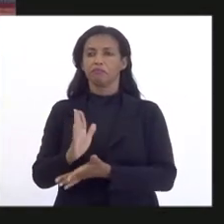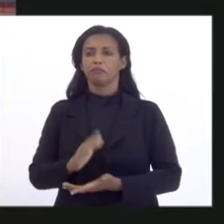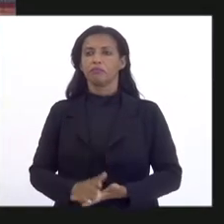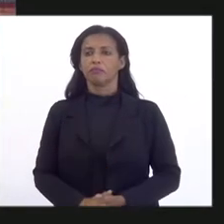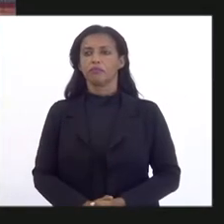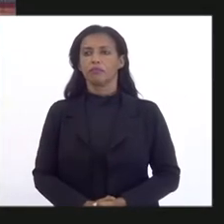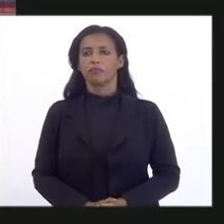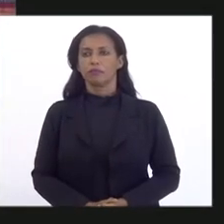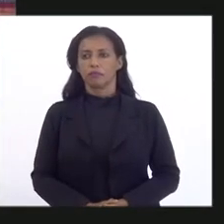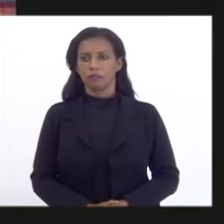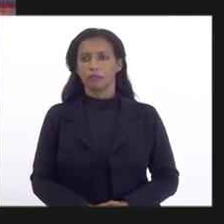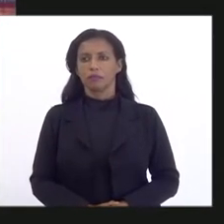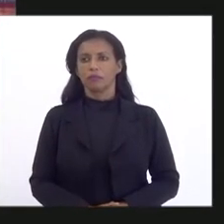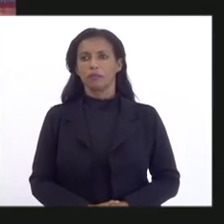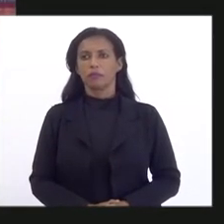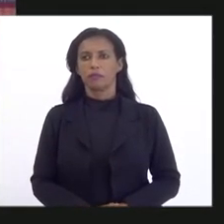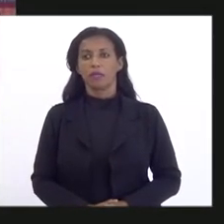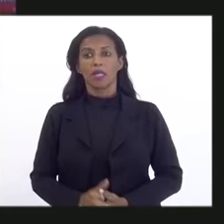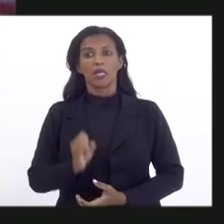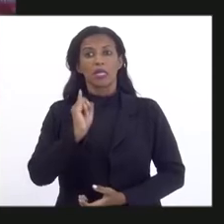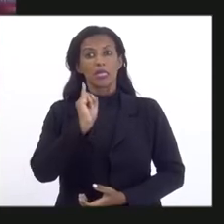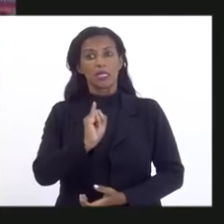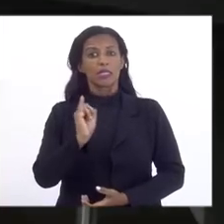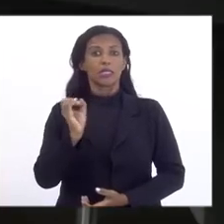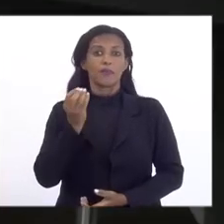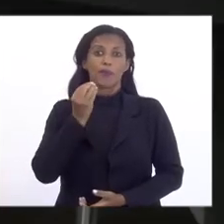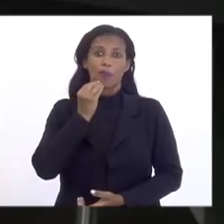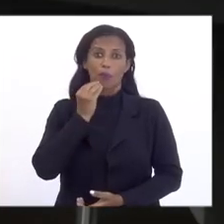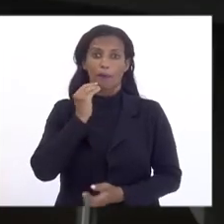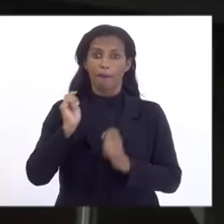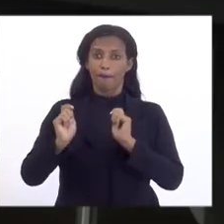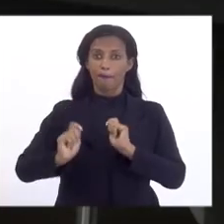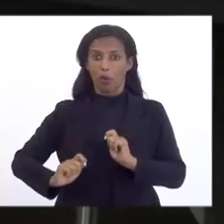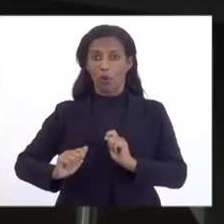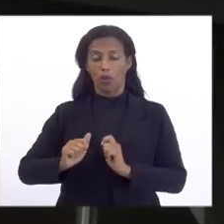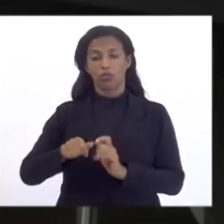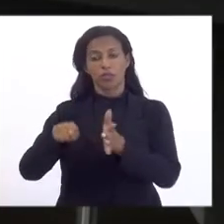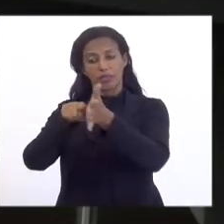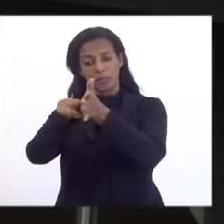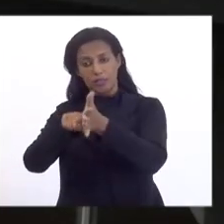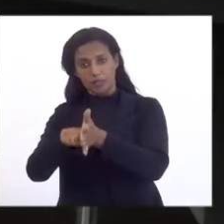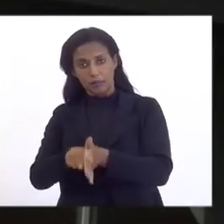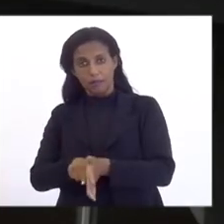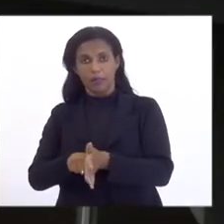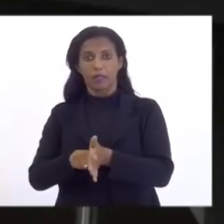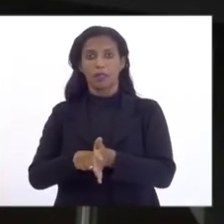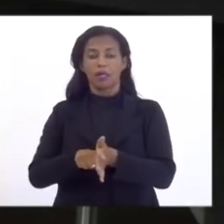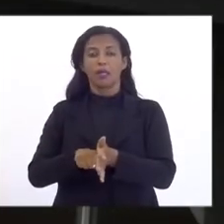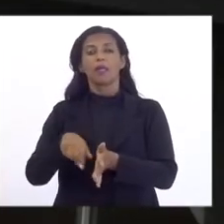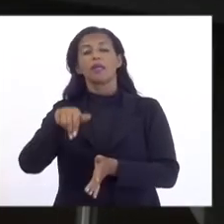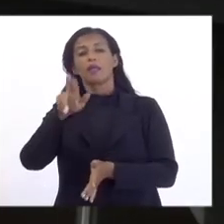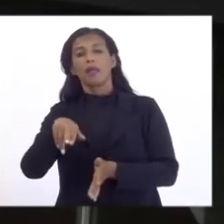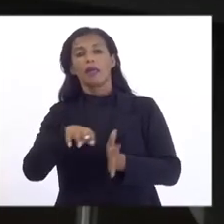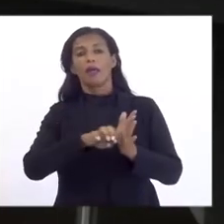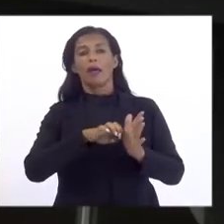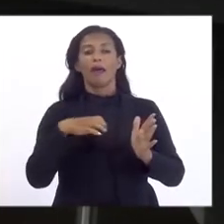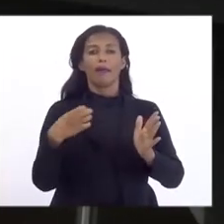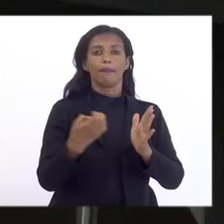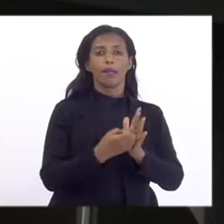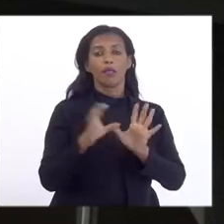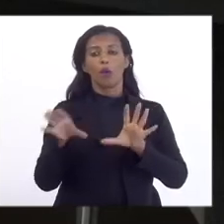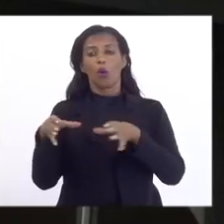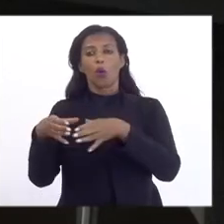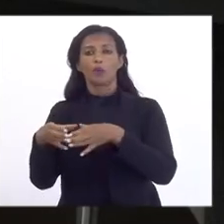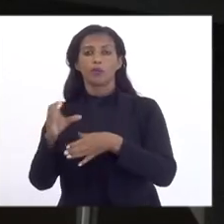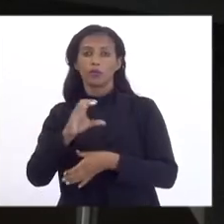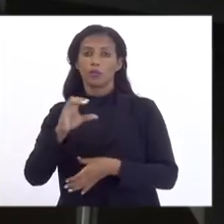aí eu só faço um adendo. E se puder, quem examina as emendas? Quem examina as se emendas? É o plenário ou alguma comissão ou especial. Ou a